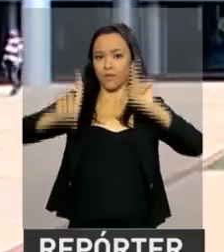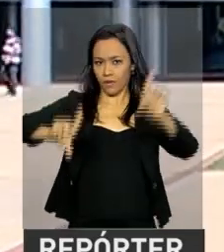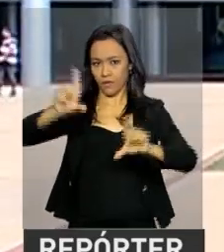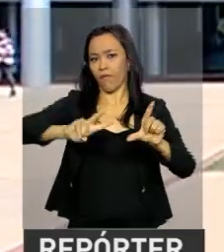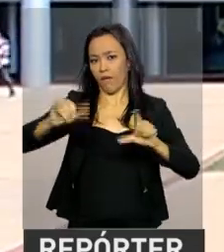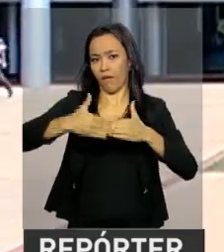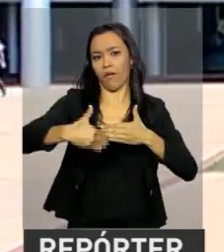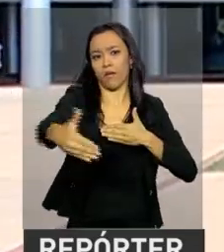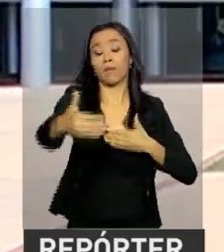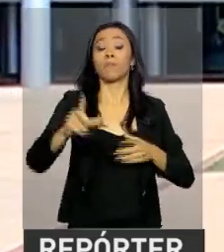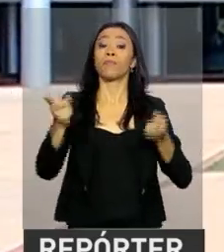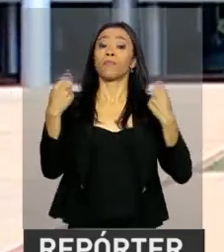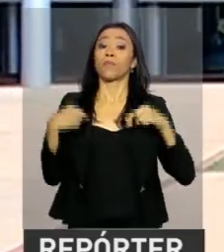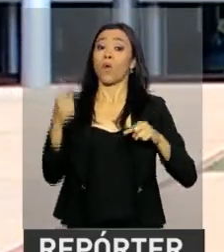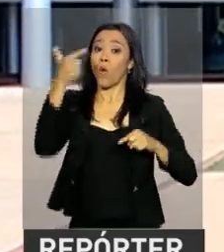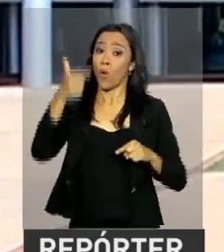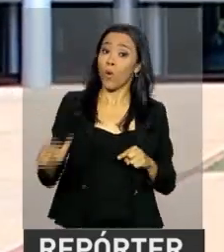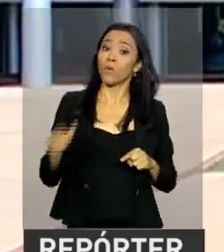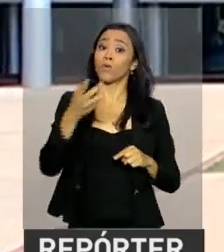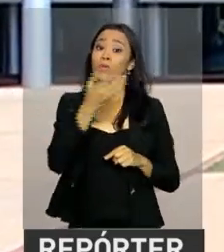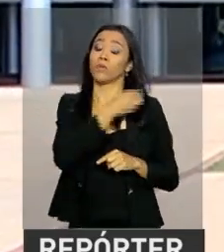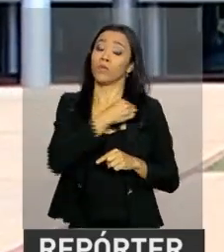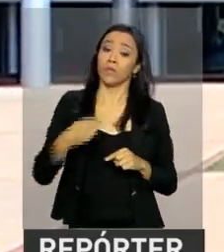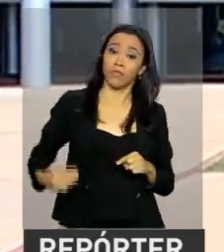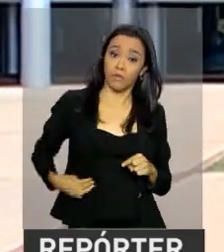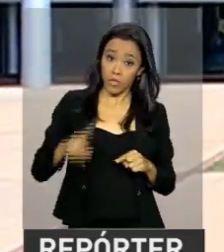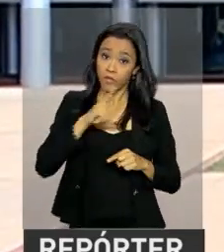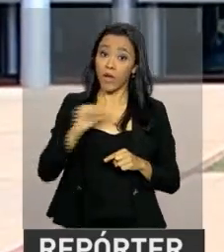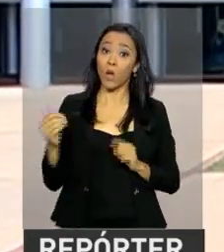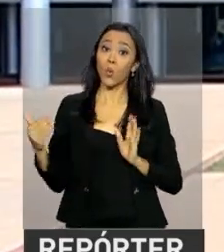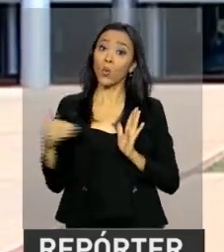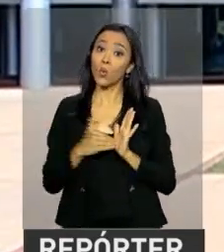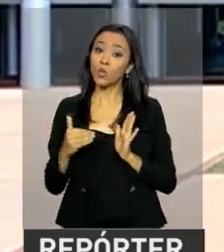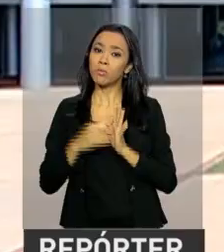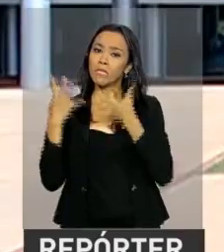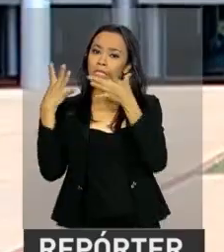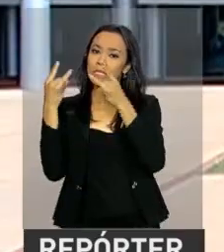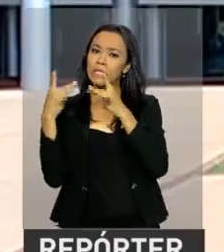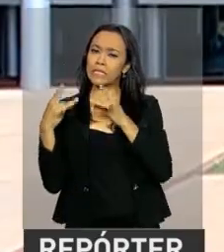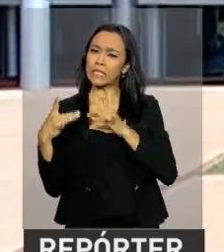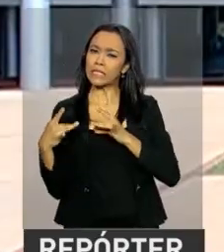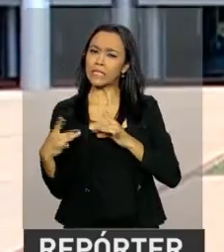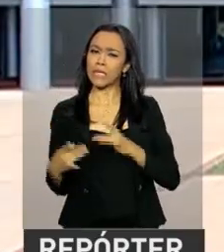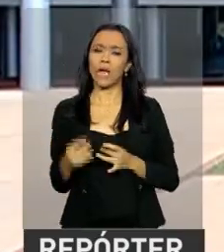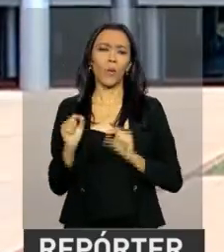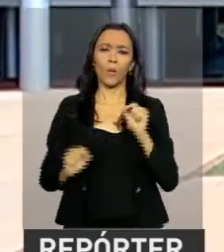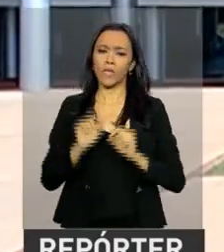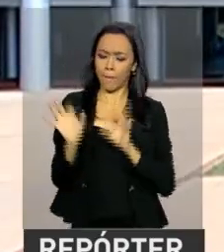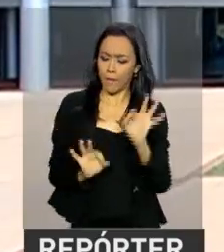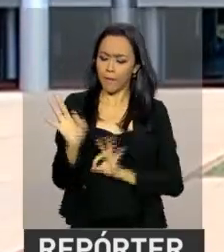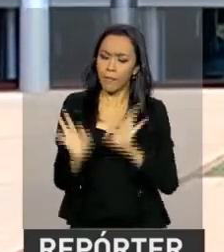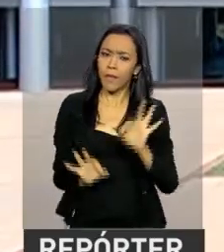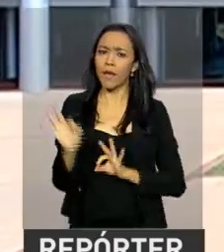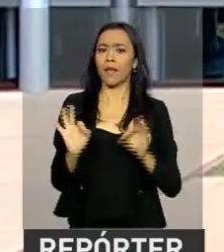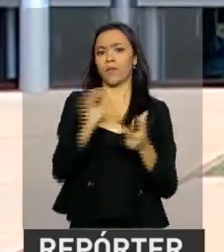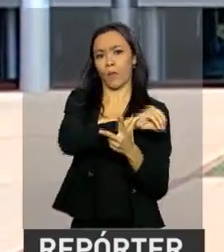Educação, Mendonça Filho, e outras autoridades vão dar os últimos detalhes sobre os preparativos do